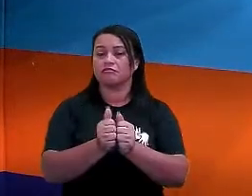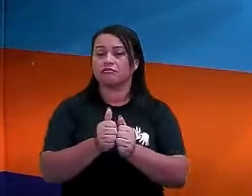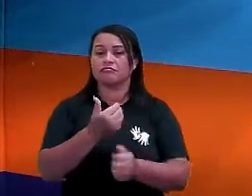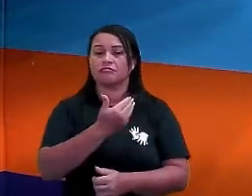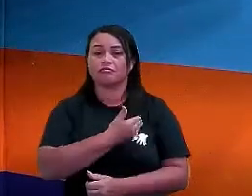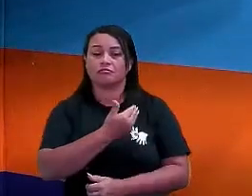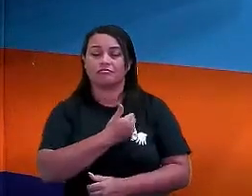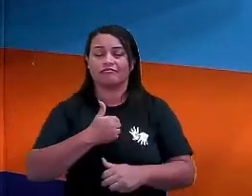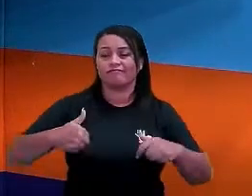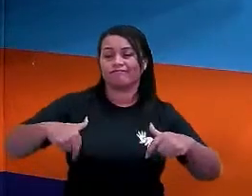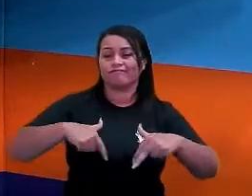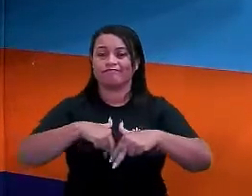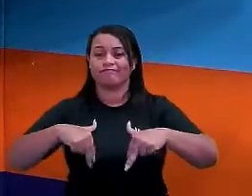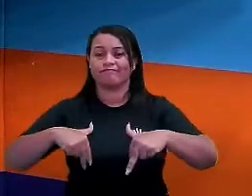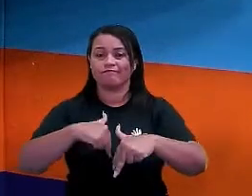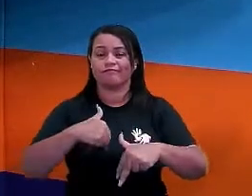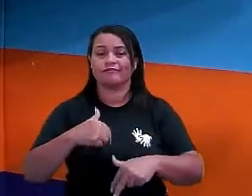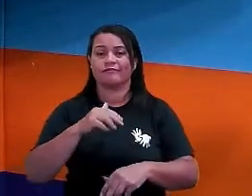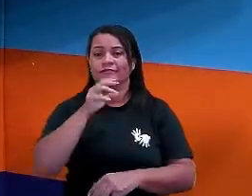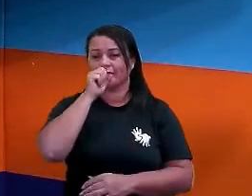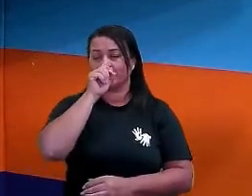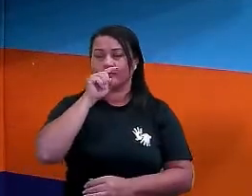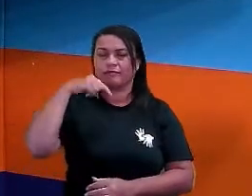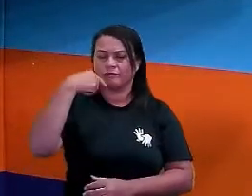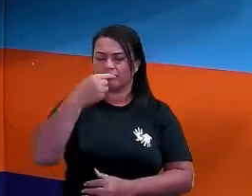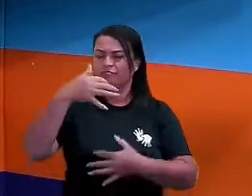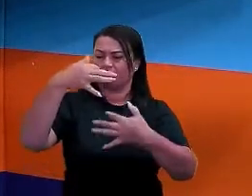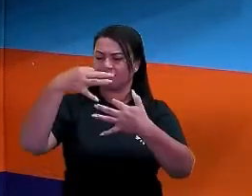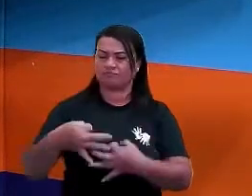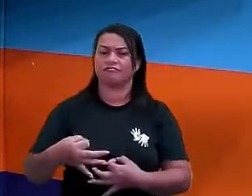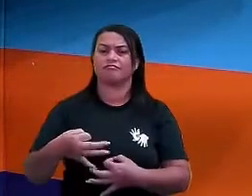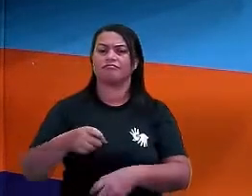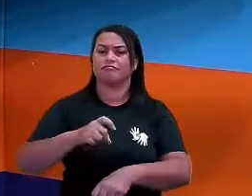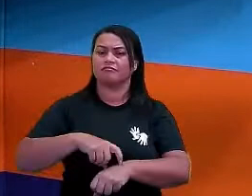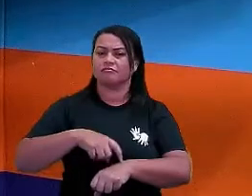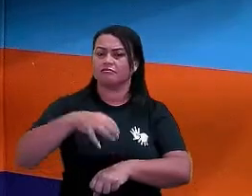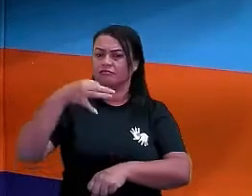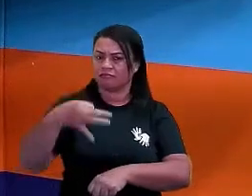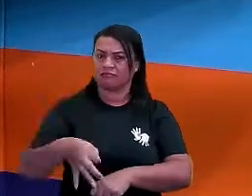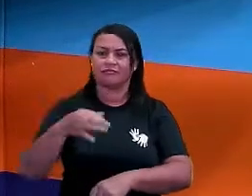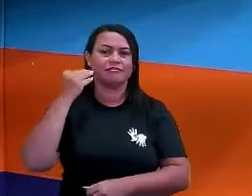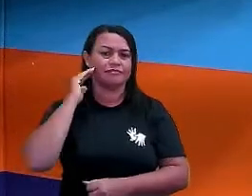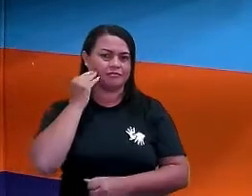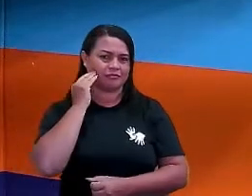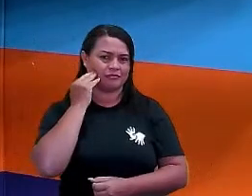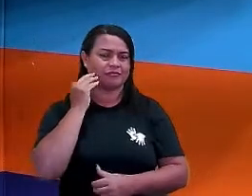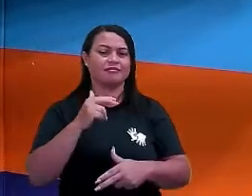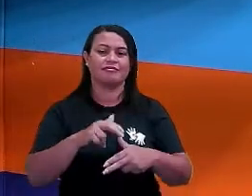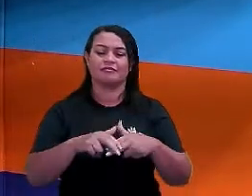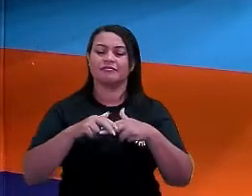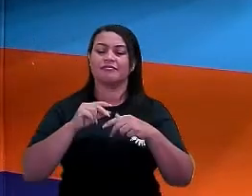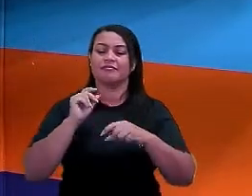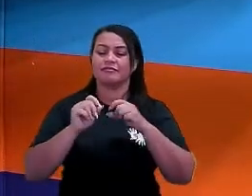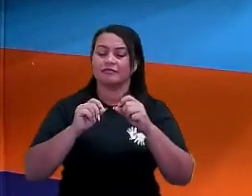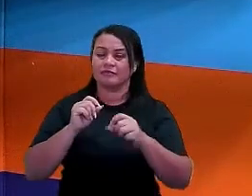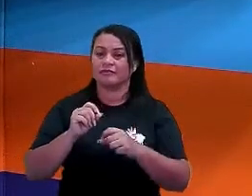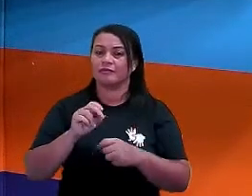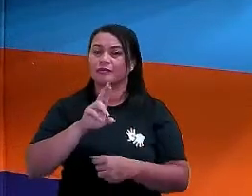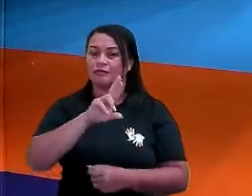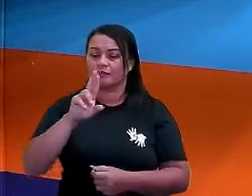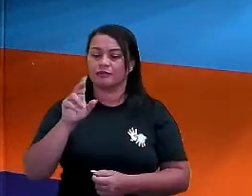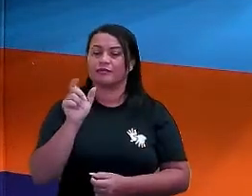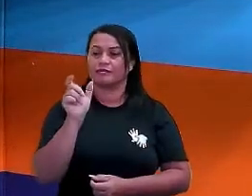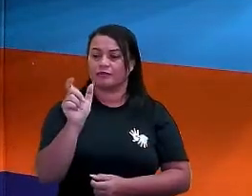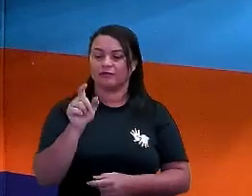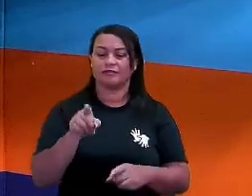no próximo sábado. Já está certo, determinado, horário marcado, tudo certinho. Então, por isso, ó, a gente usou